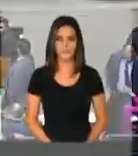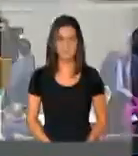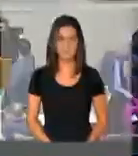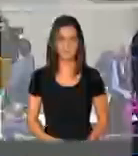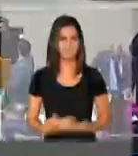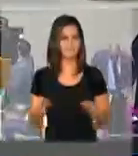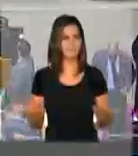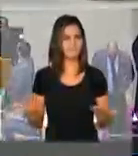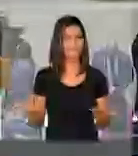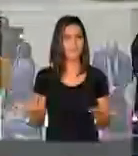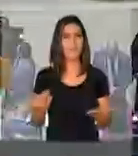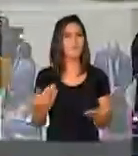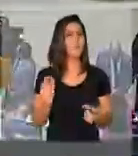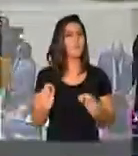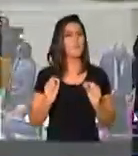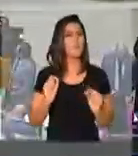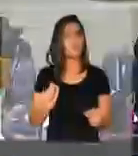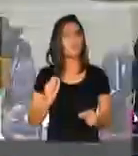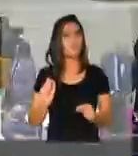que humilhação